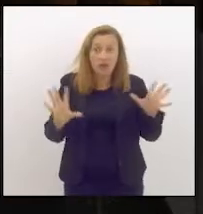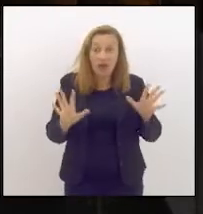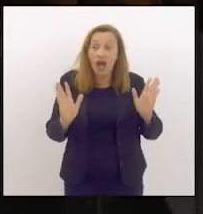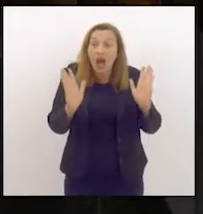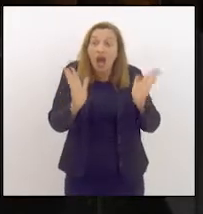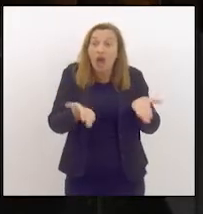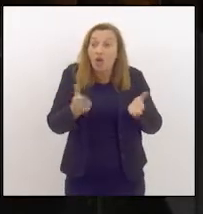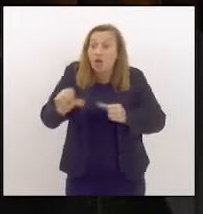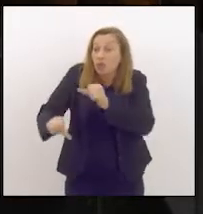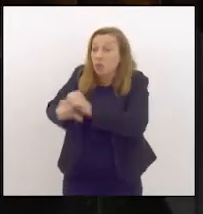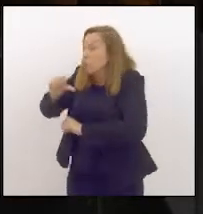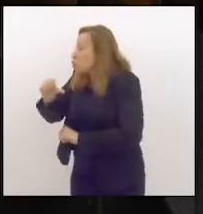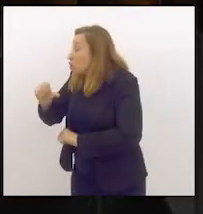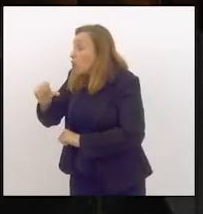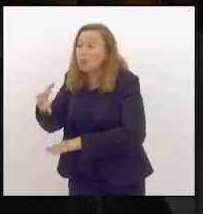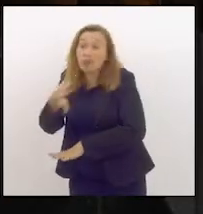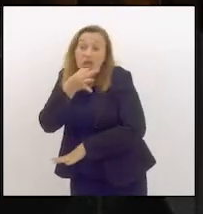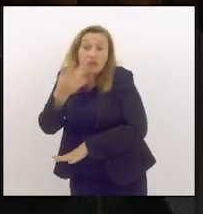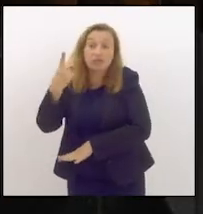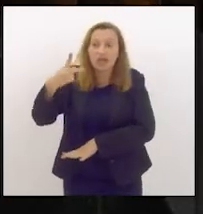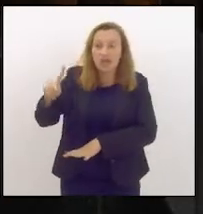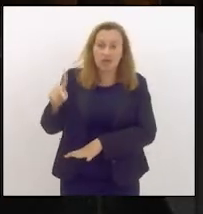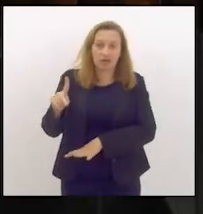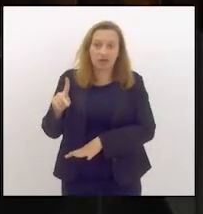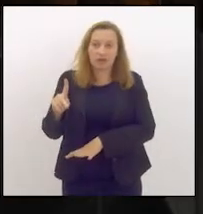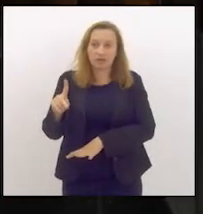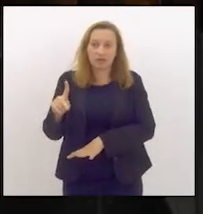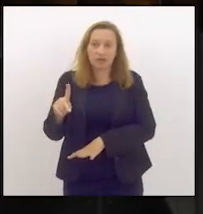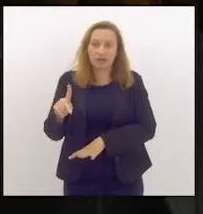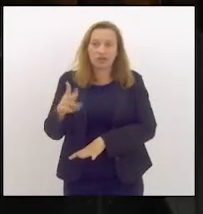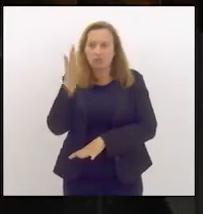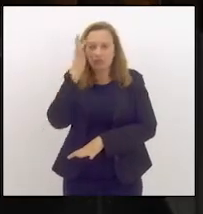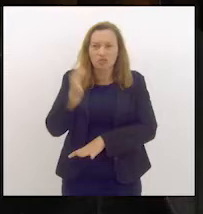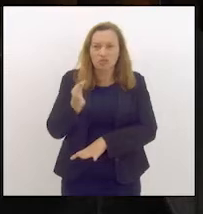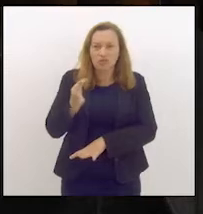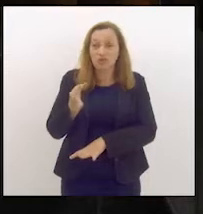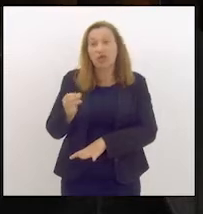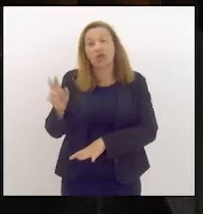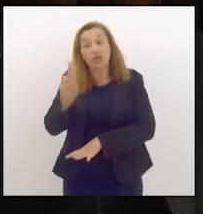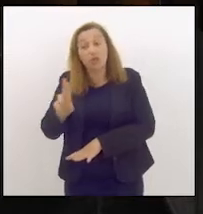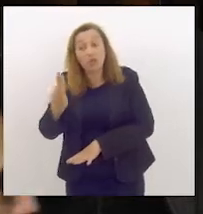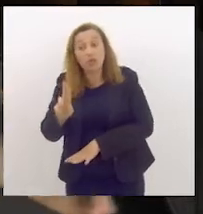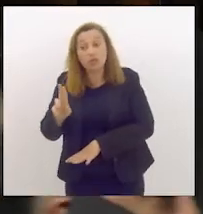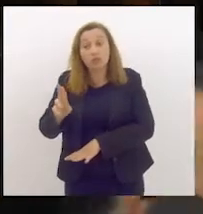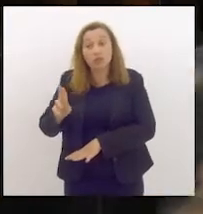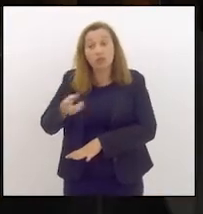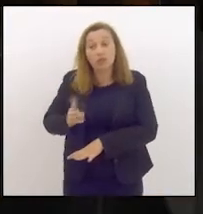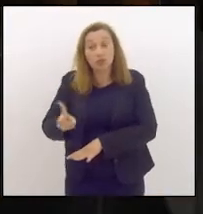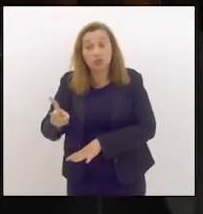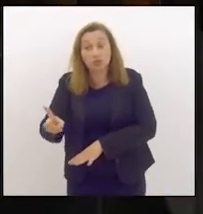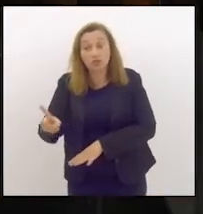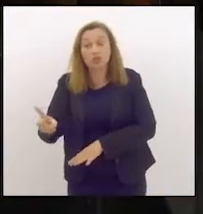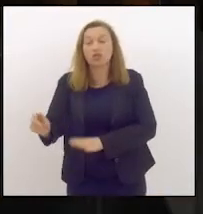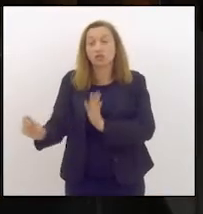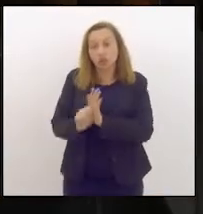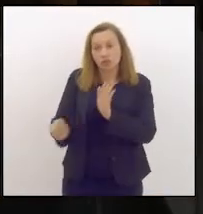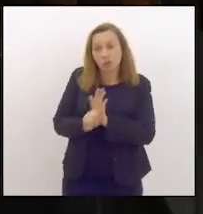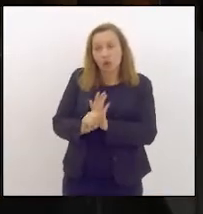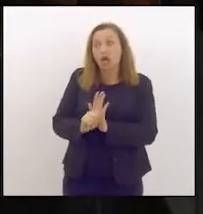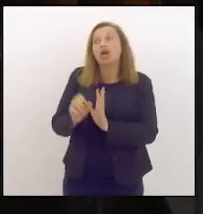Marcelo fecha contra as drogas eu não sei se ele continua consumindo drogas talvez tenha ido